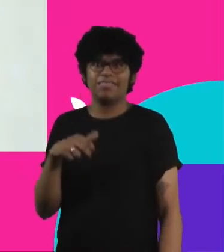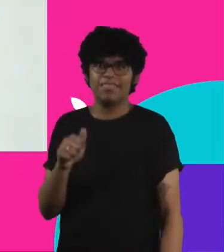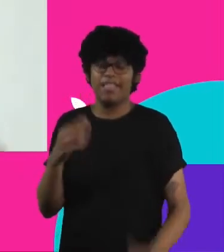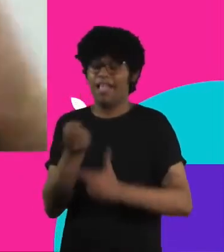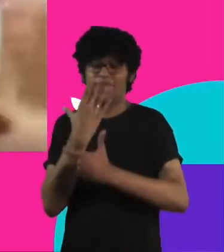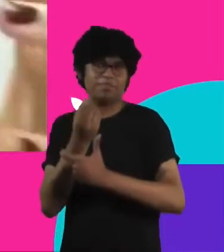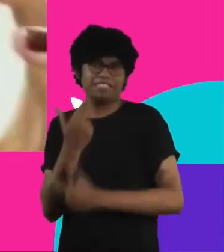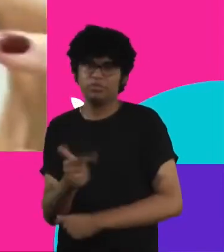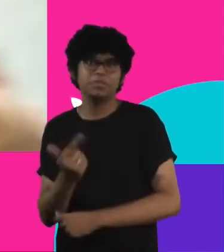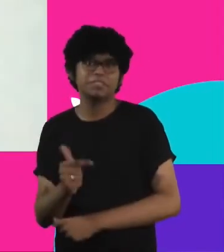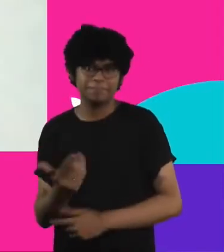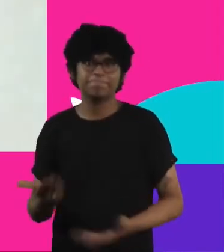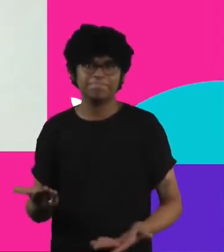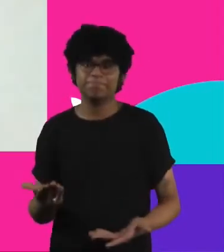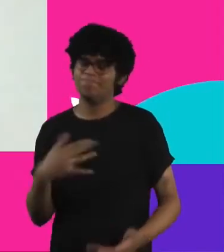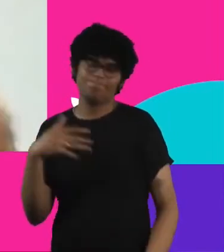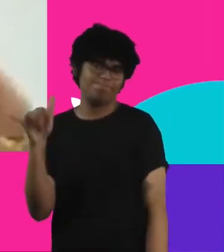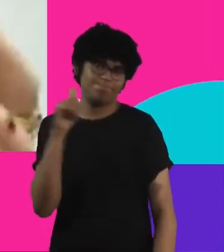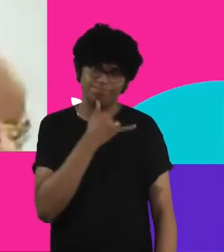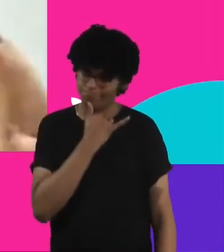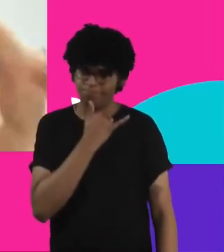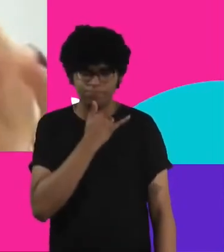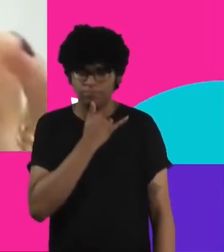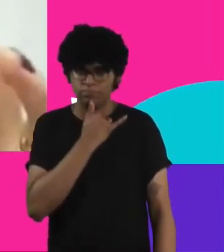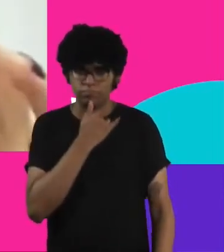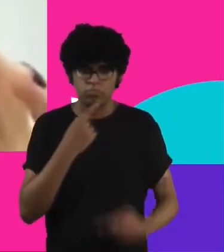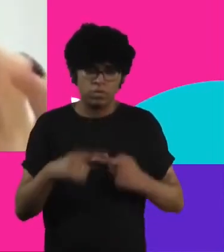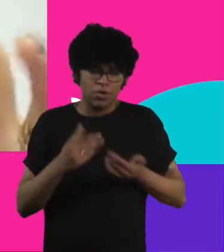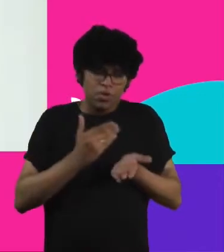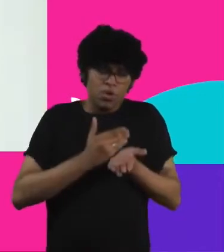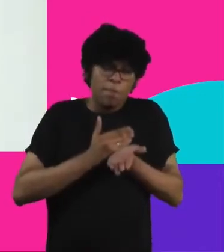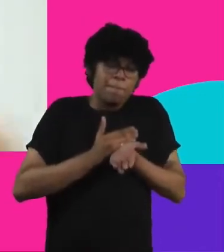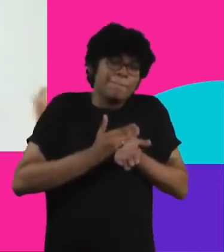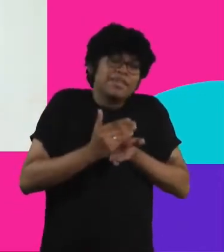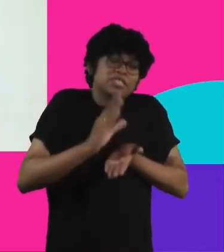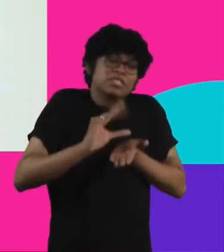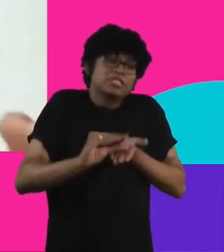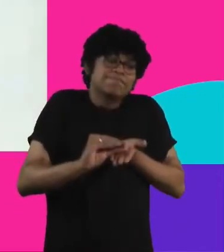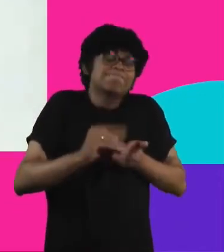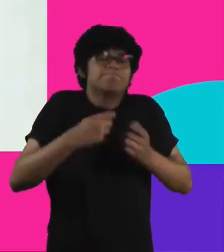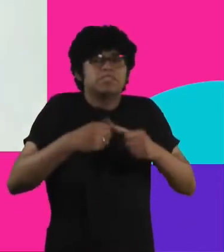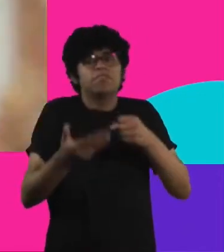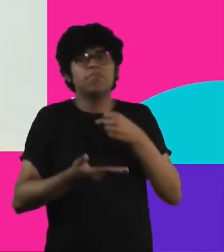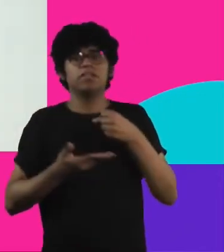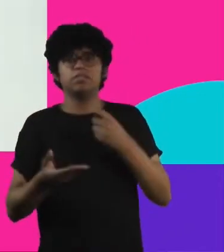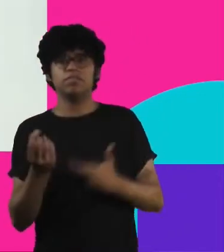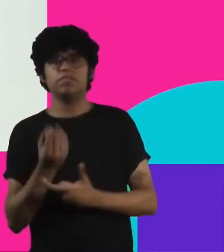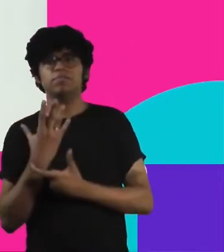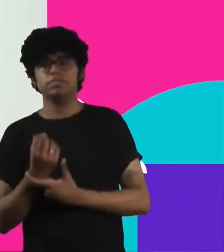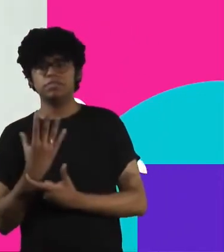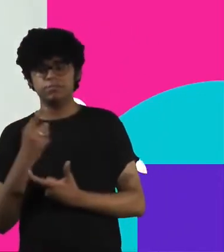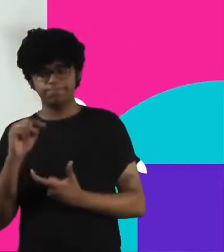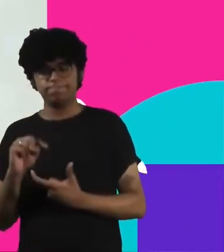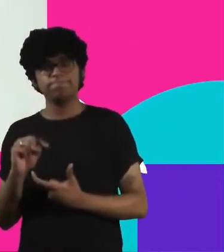muito triste, porque quando você pensa que para eu começar a trabalhar com dados, eu preciso ter a base. E quando a gente olha para o